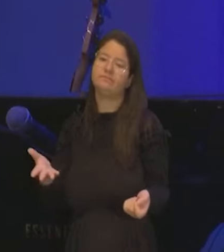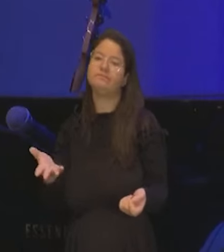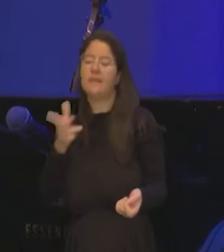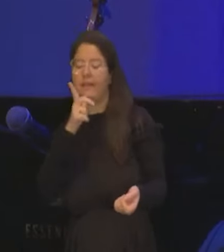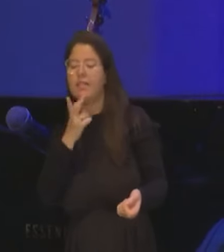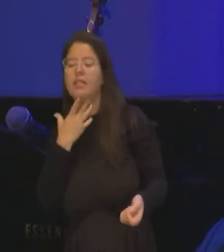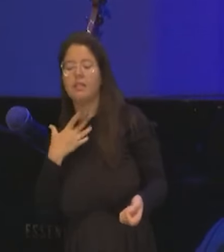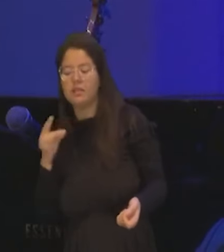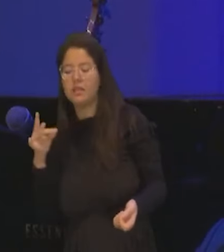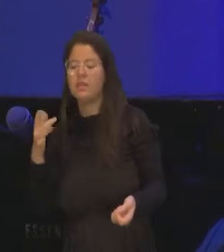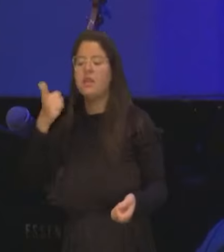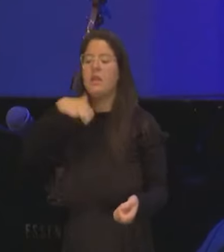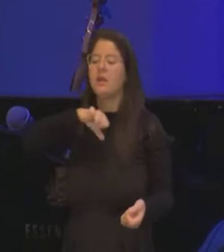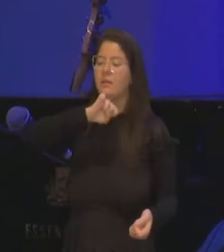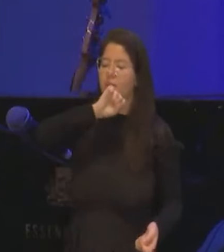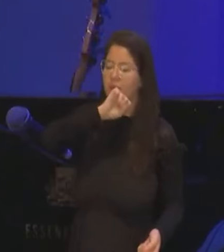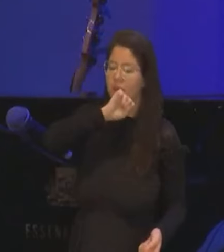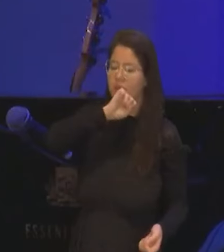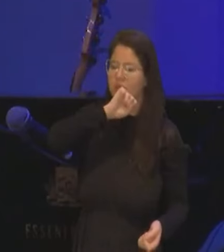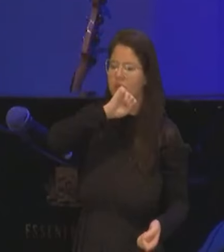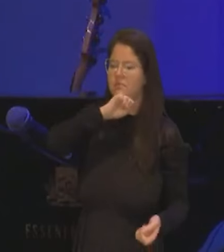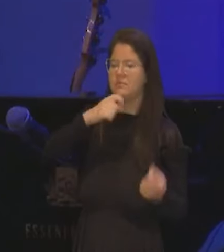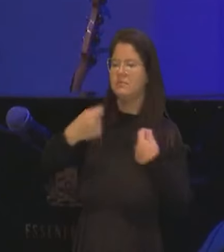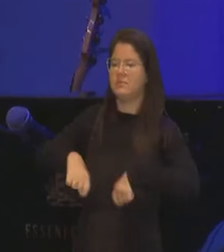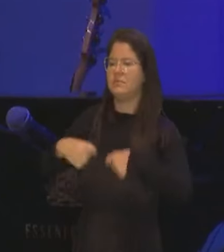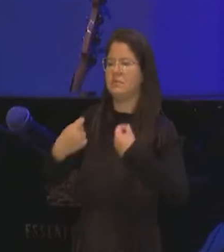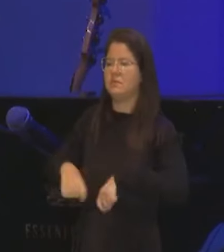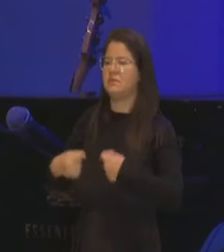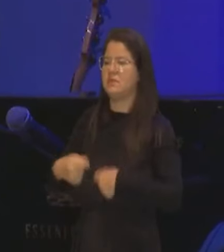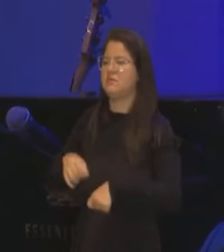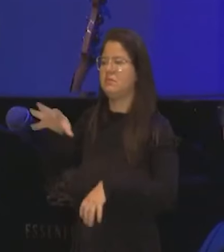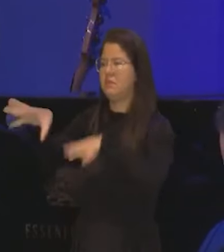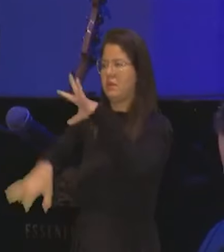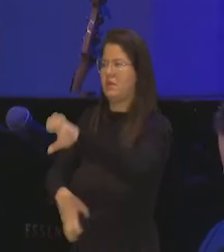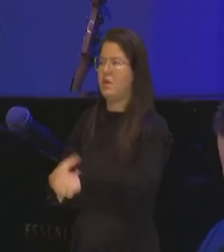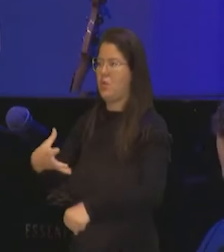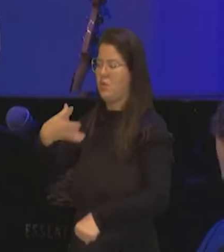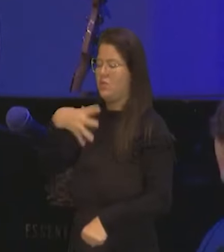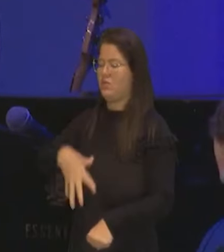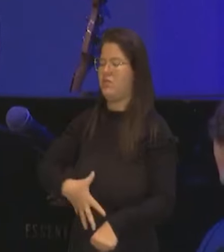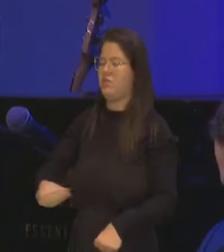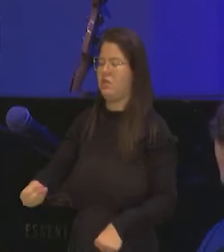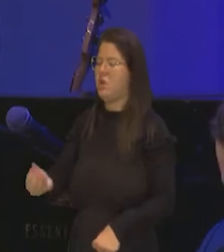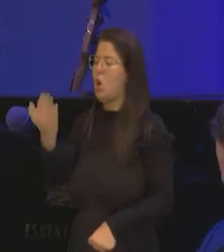mães tiveram que comer os seus próprios filhos.